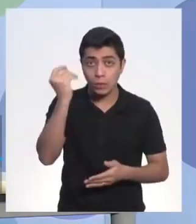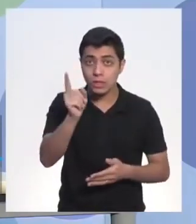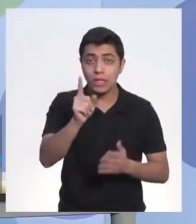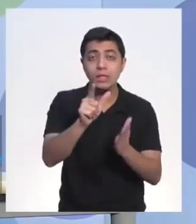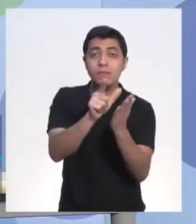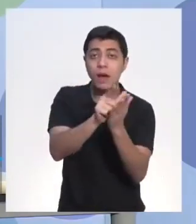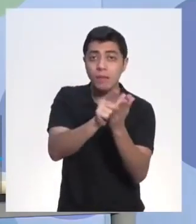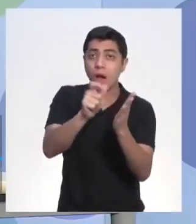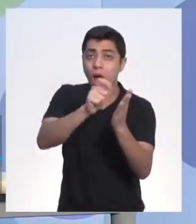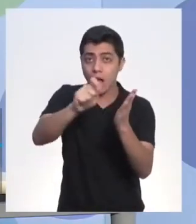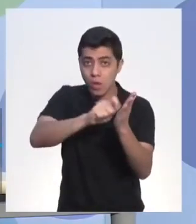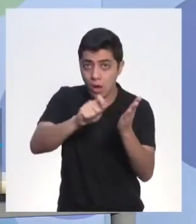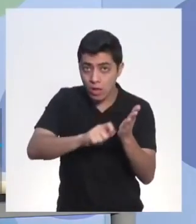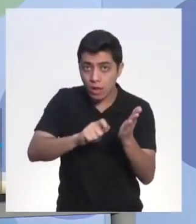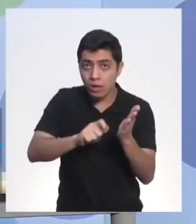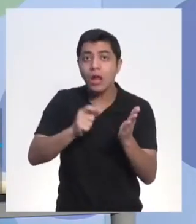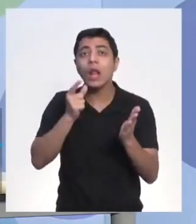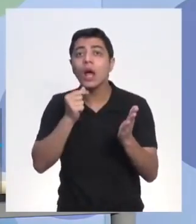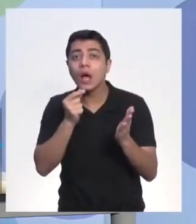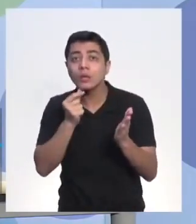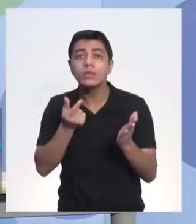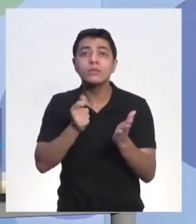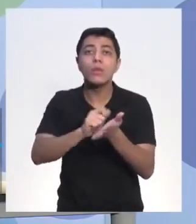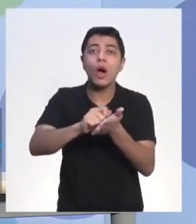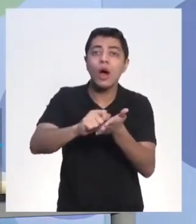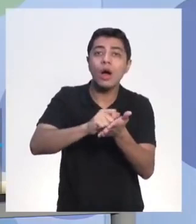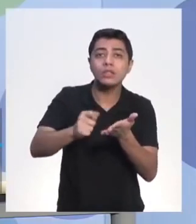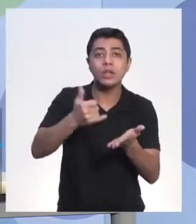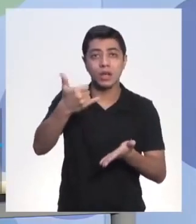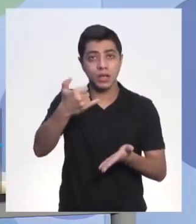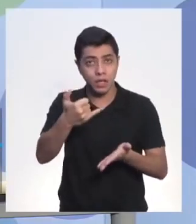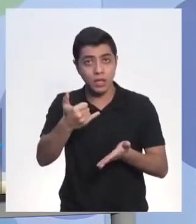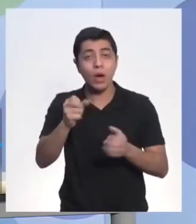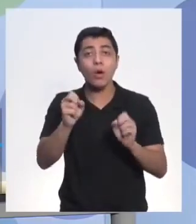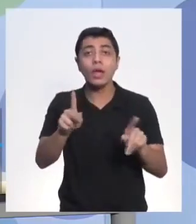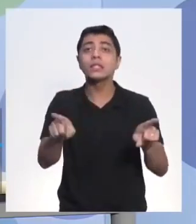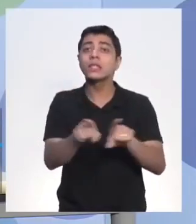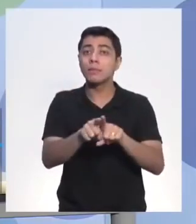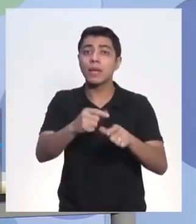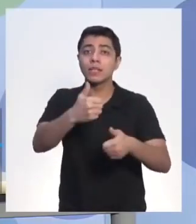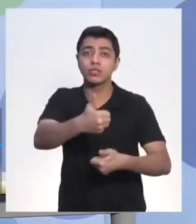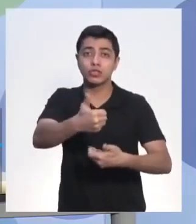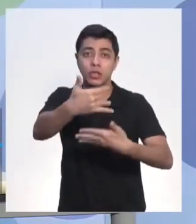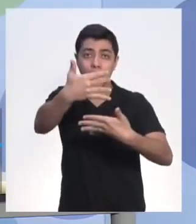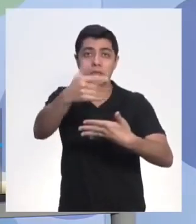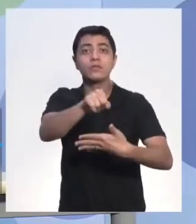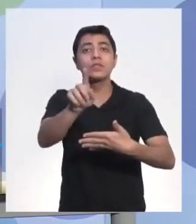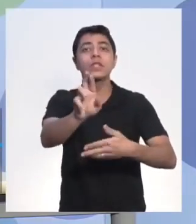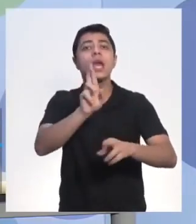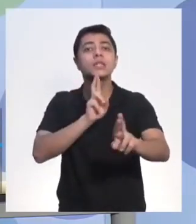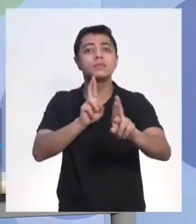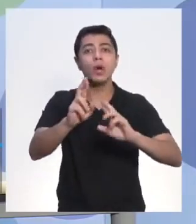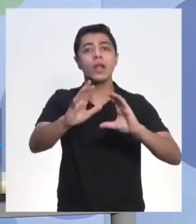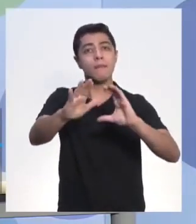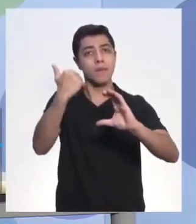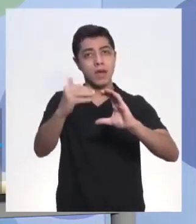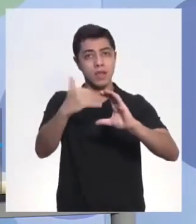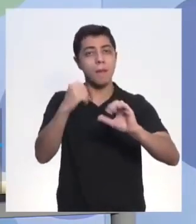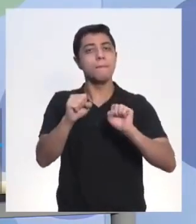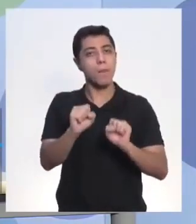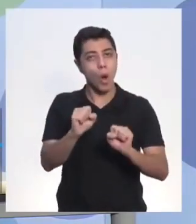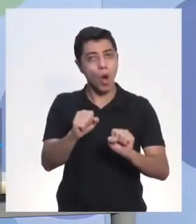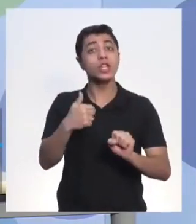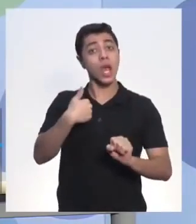anotação, lápis, borracha, caneta e participem do nosso chat, que eu vou mandar todas as suas respostas das atividades para a